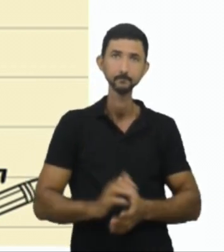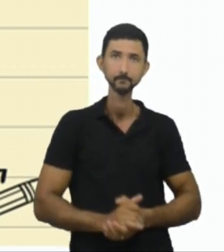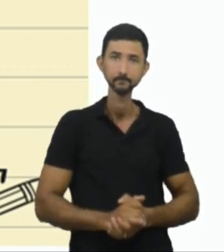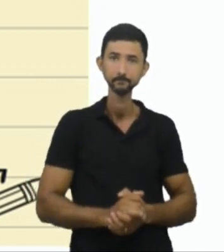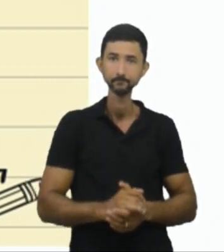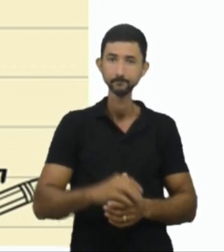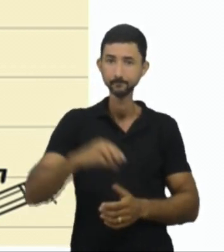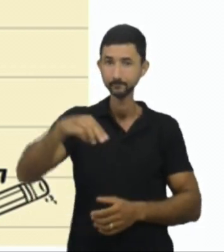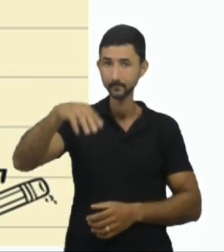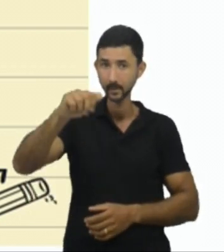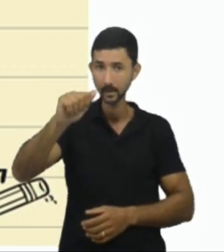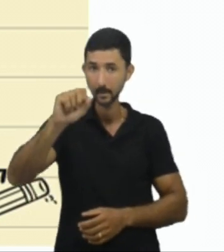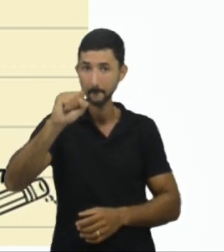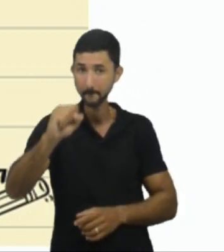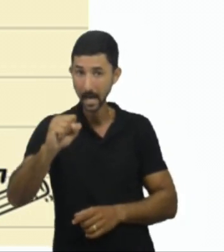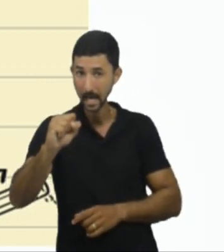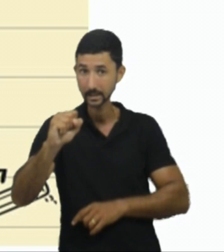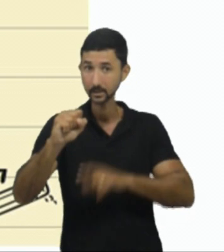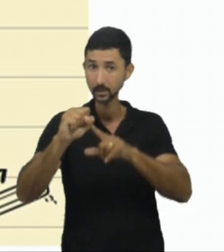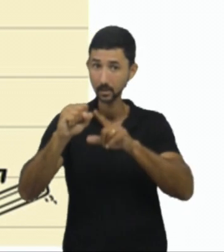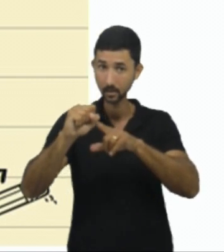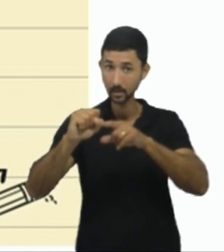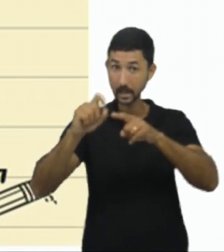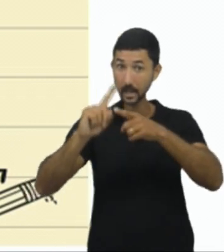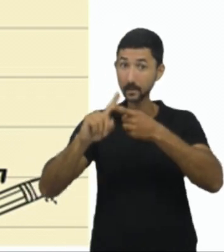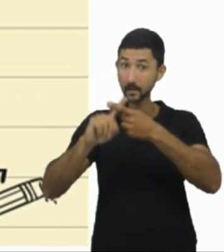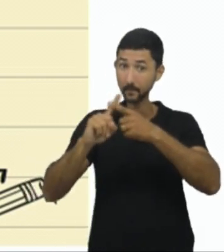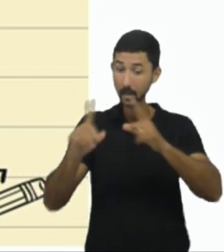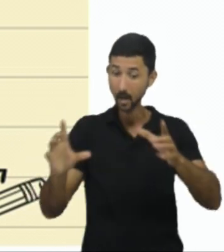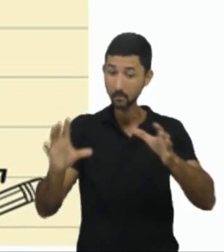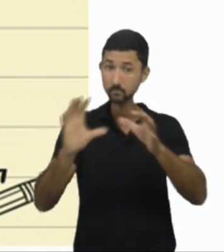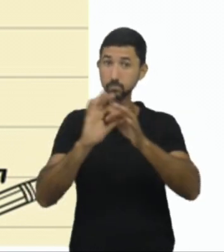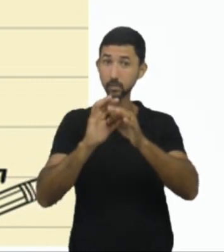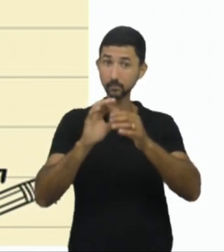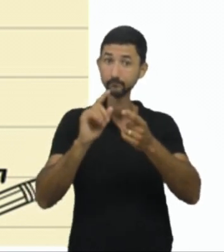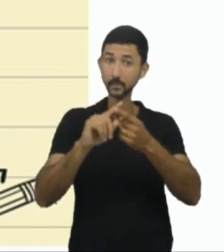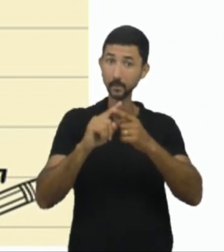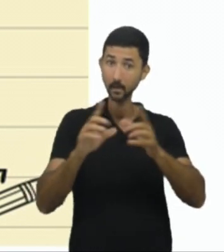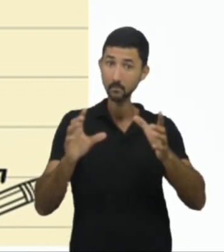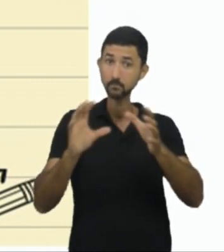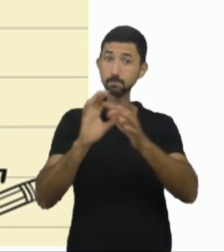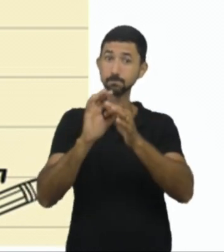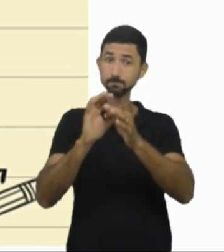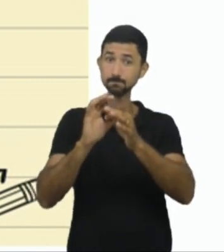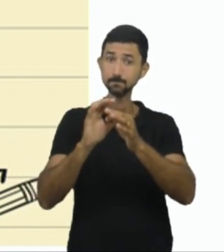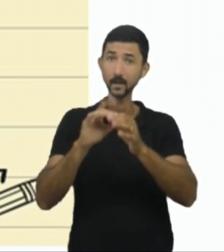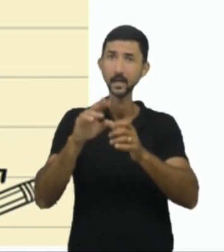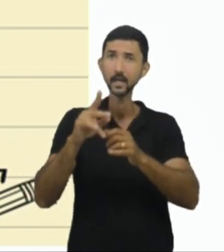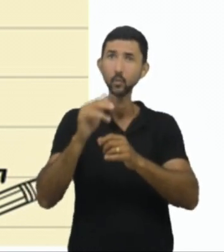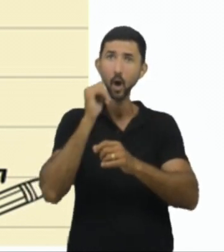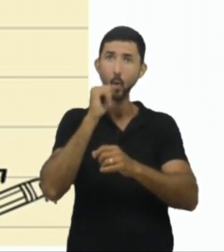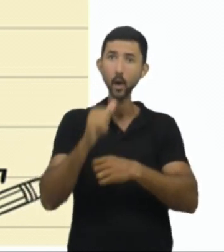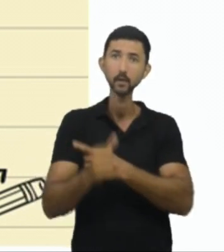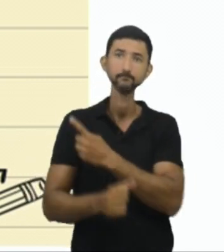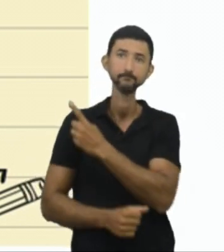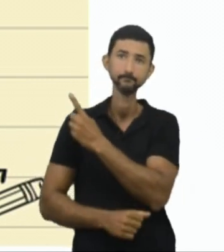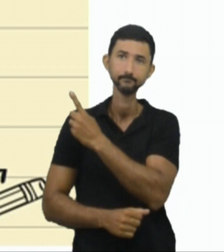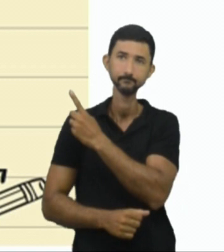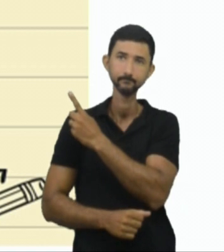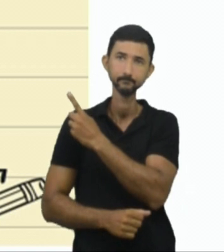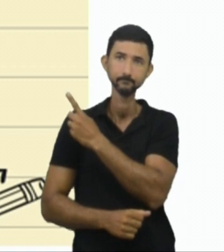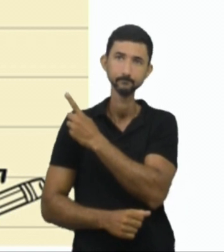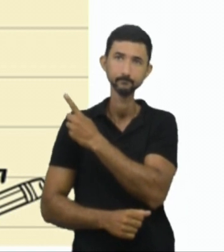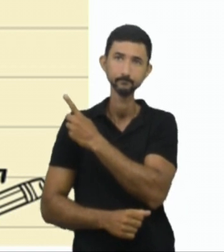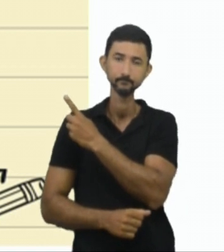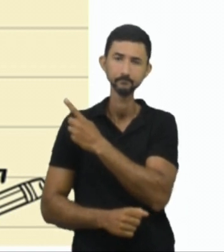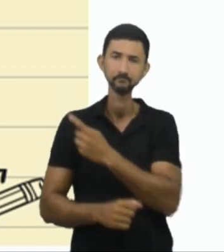mas também, ele é responsável pelo acréscimo, da mesma forma como esse e que você leu bem aqui. Se você